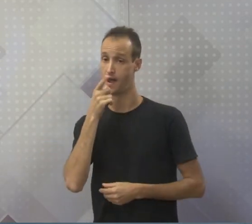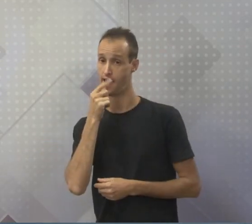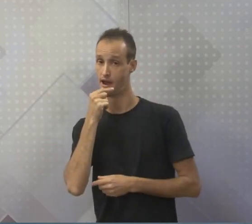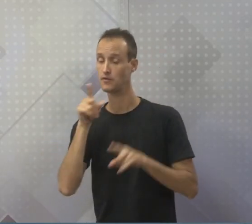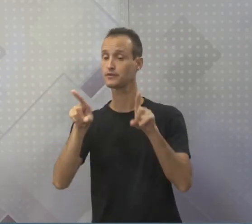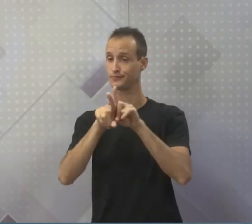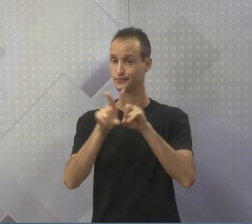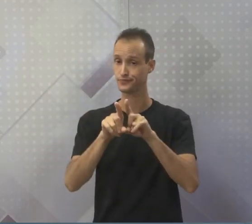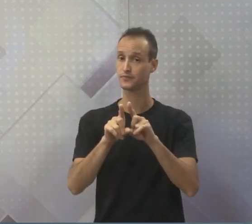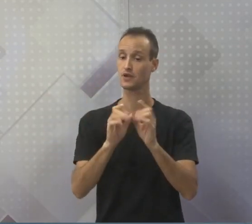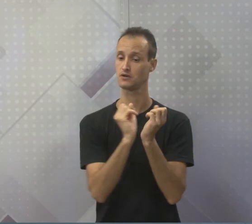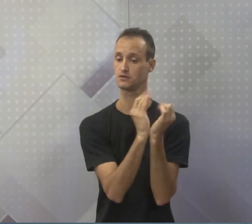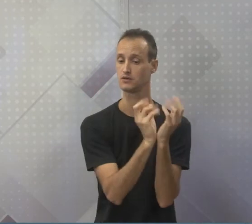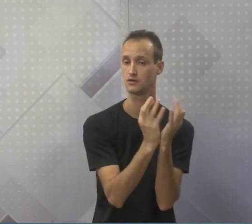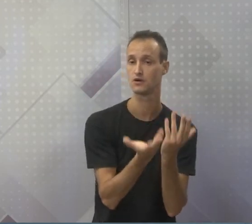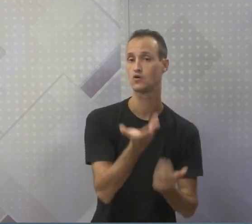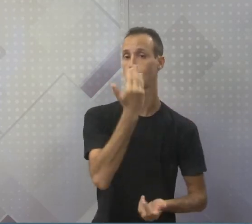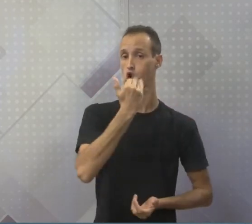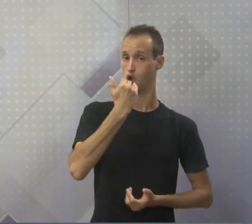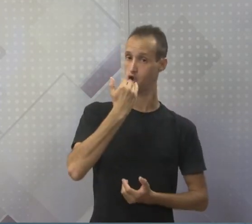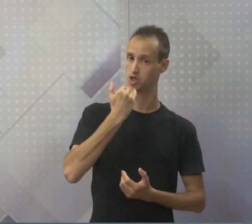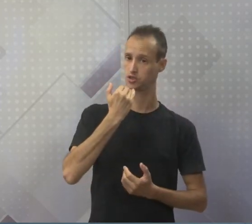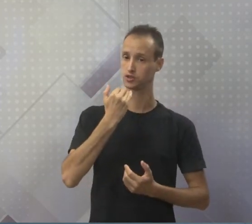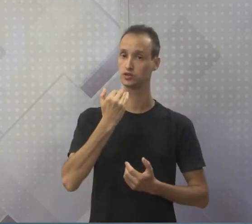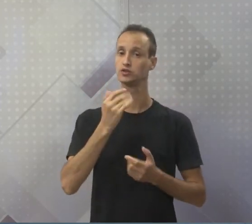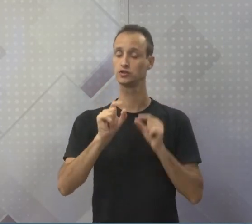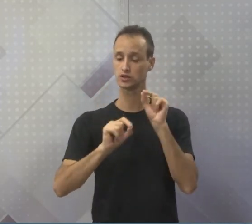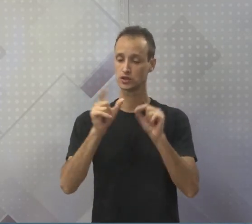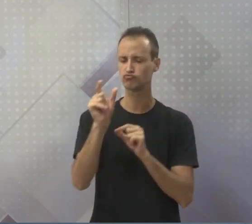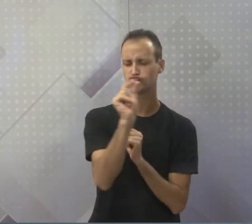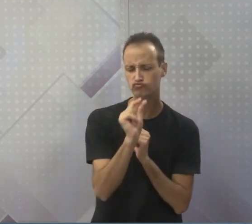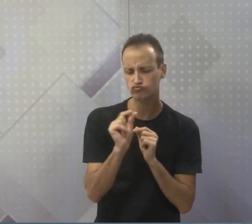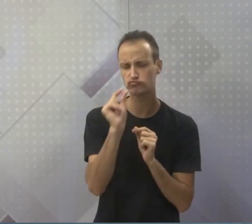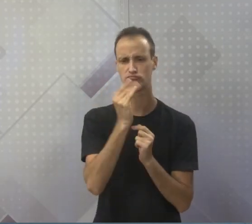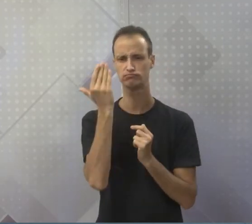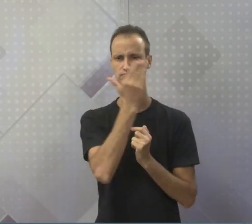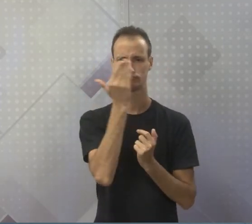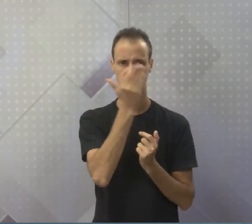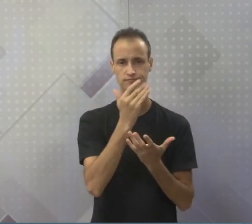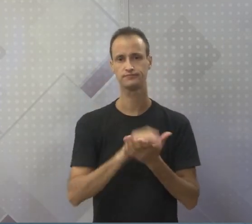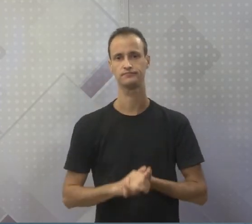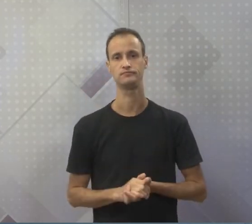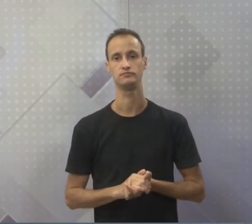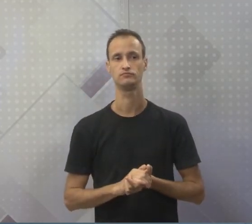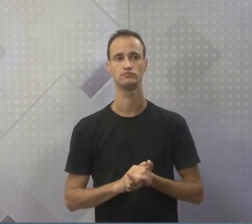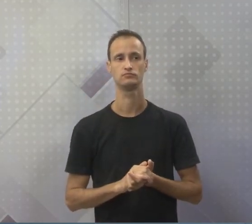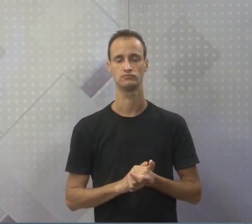tá? Outras formas de hepatite têm outros mecanismos de infecção. Por isso que a gente vai